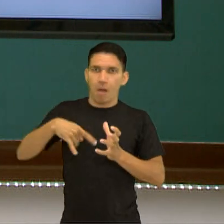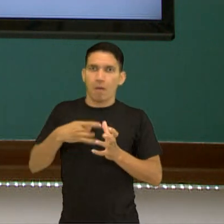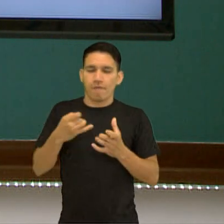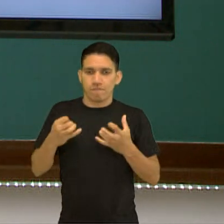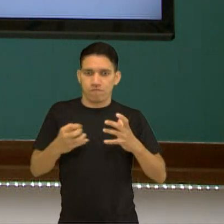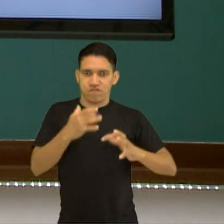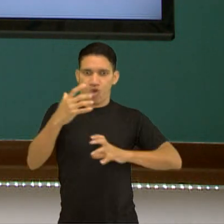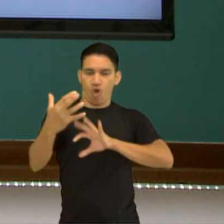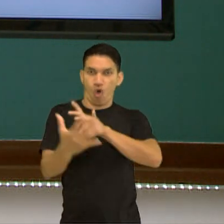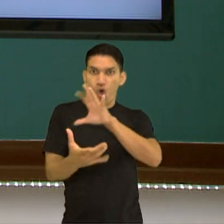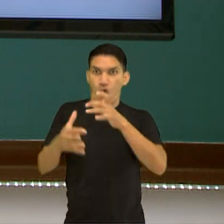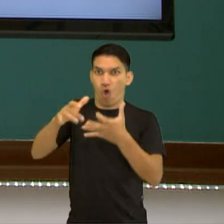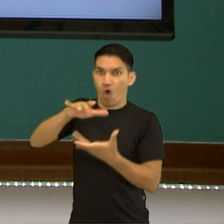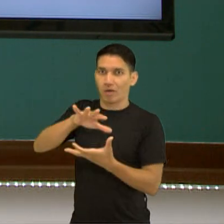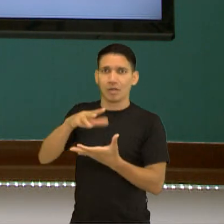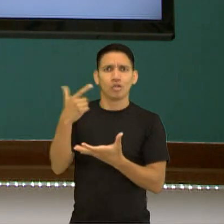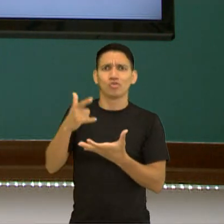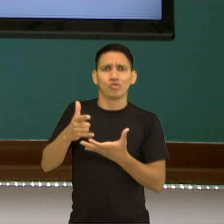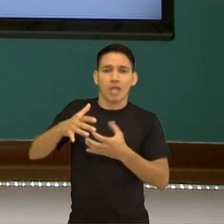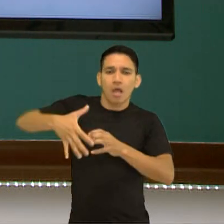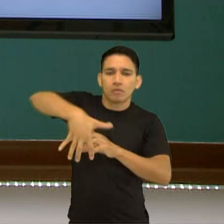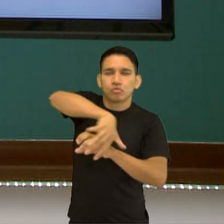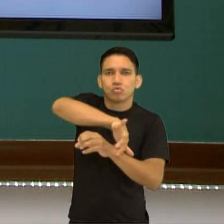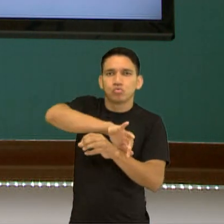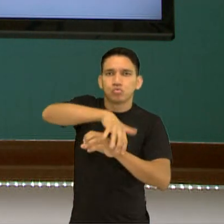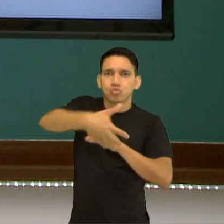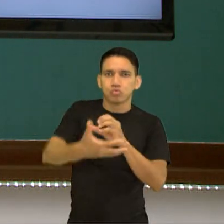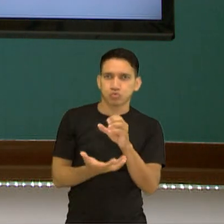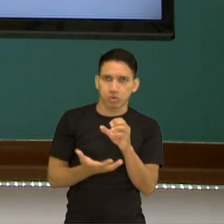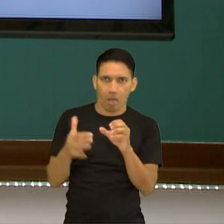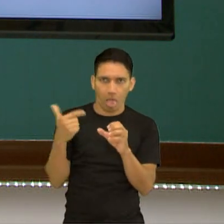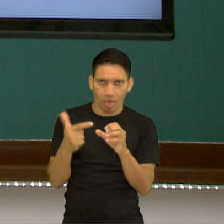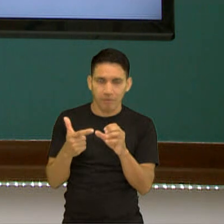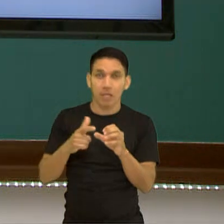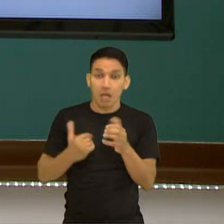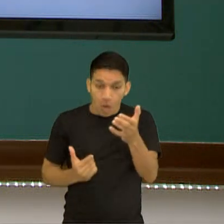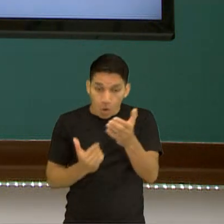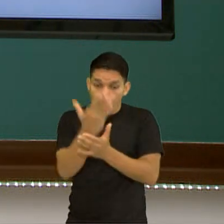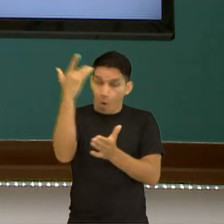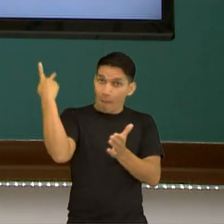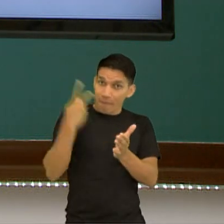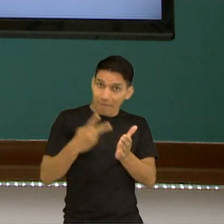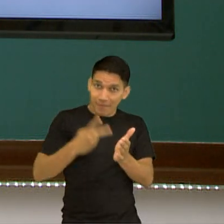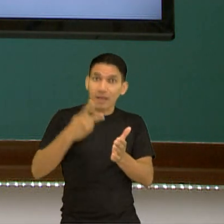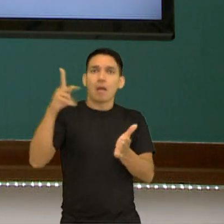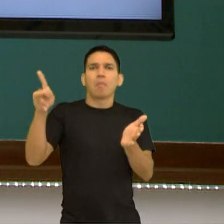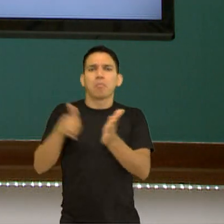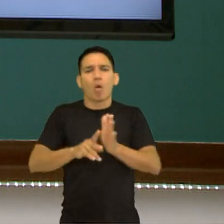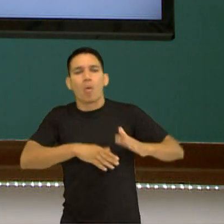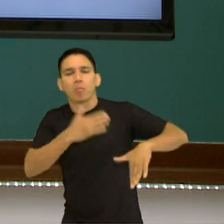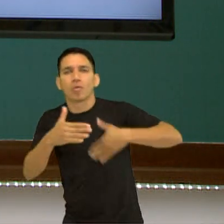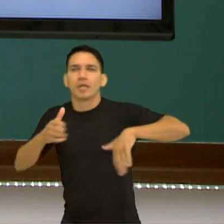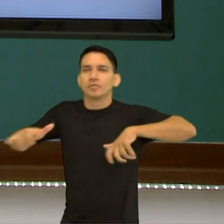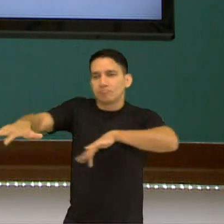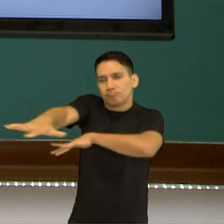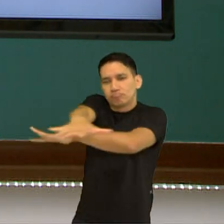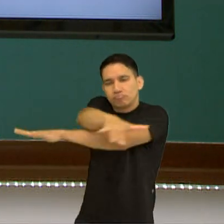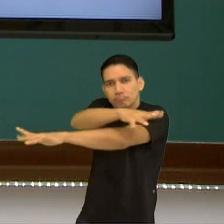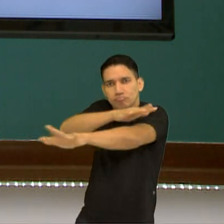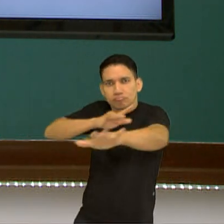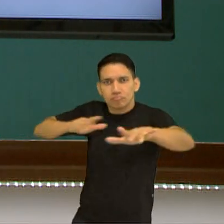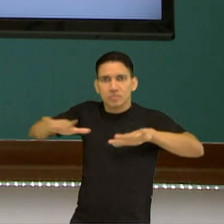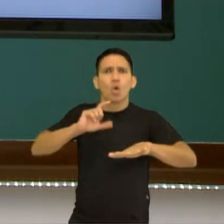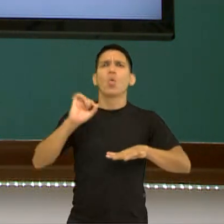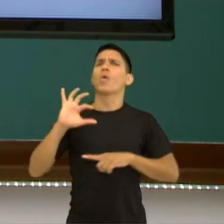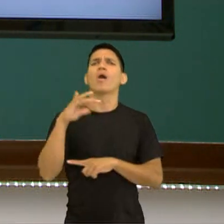incandescente, sem atmosfera. Então, quando o nosso planeta surgiu, a partir desse processo da nebulosa solar, o que aconteceu?